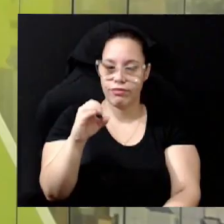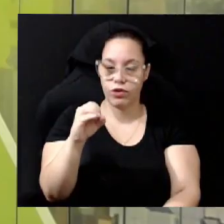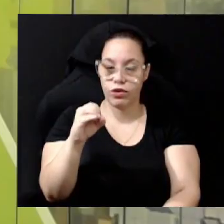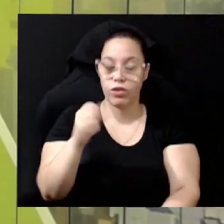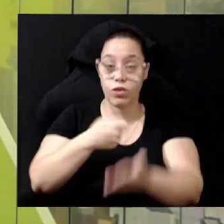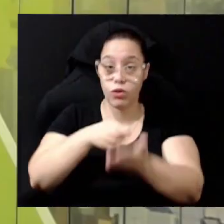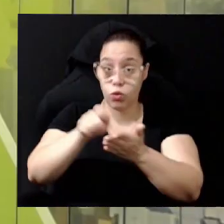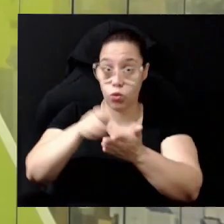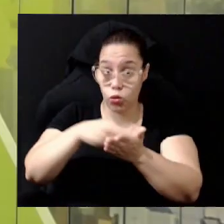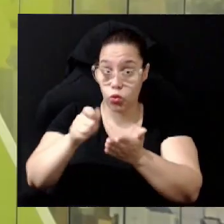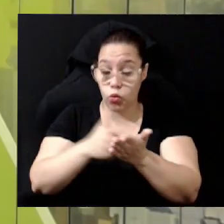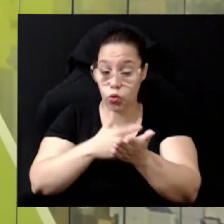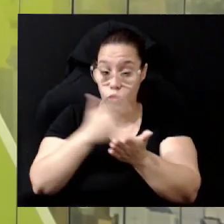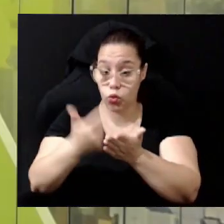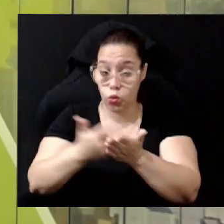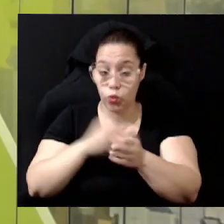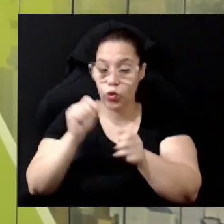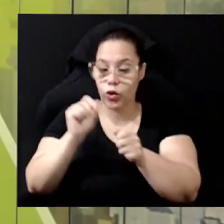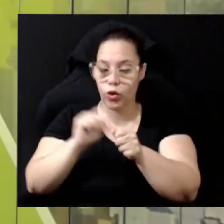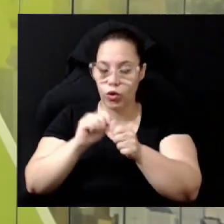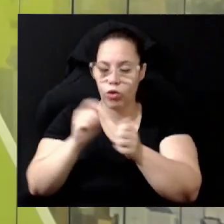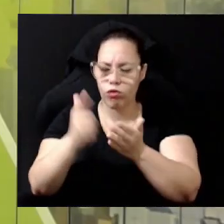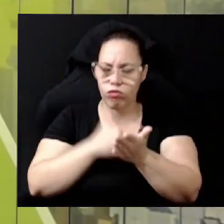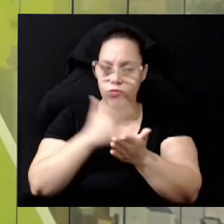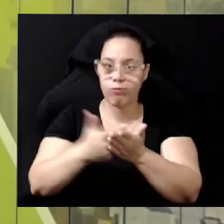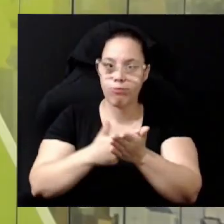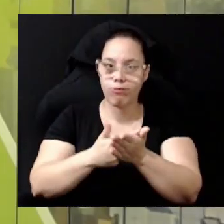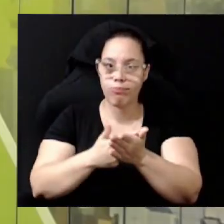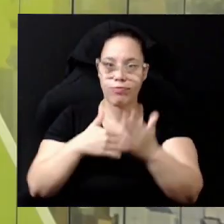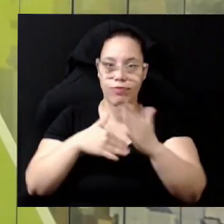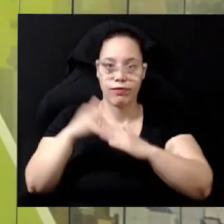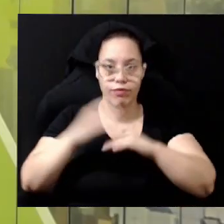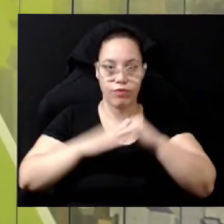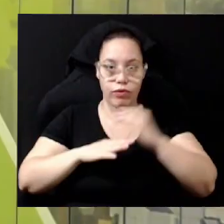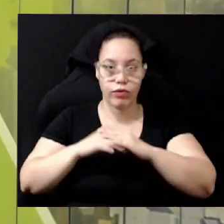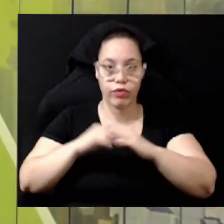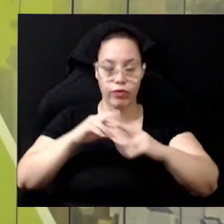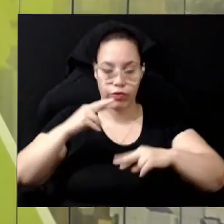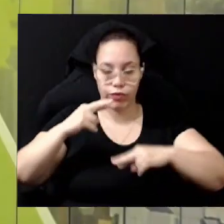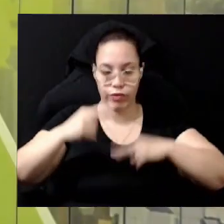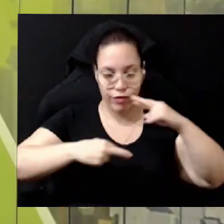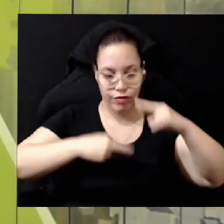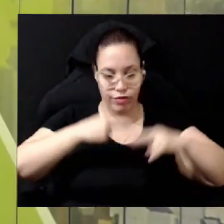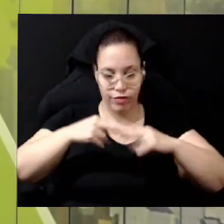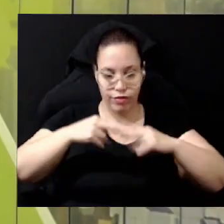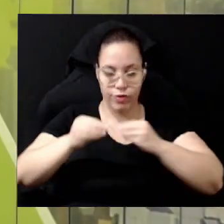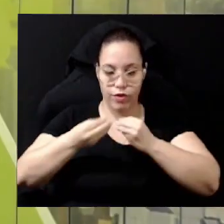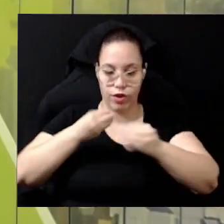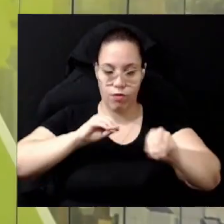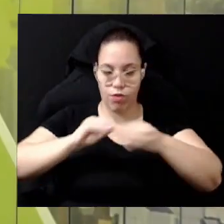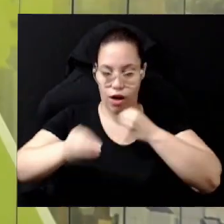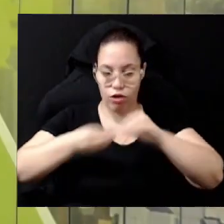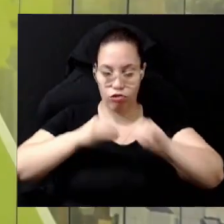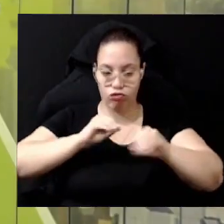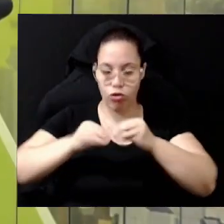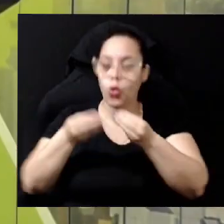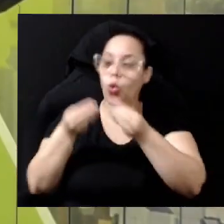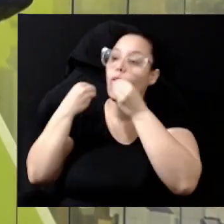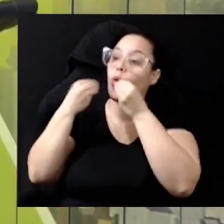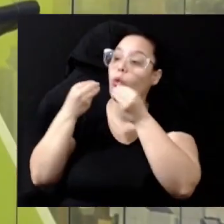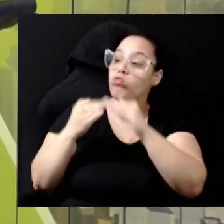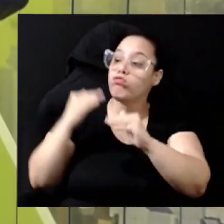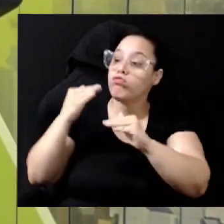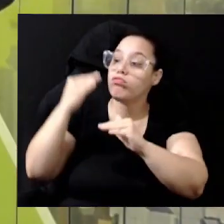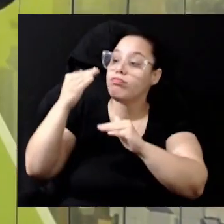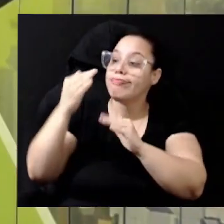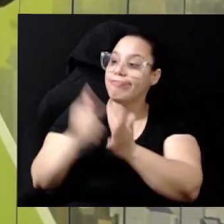livro sobre isso e mais, ele fez o livro de um material totalmente reciclado a partir do plástico e vai falar pra gente como é que foi